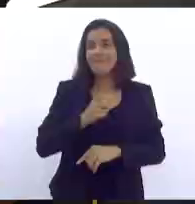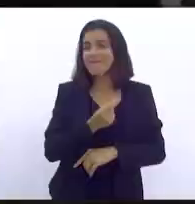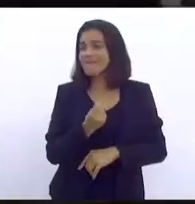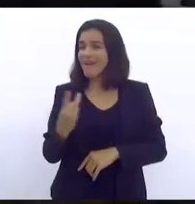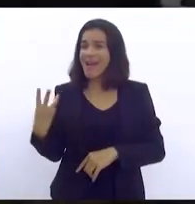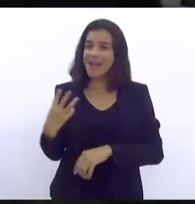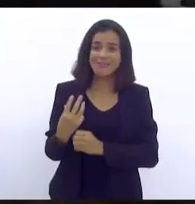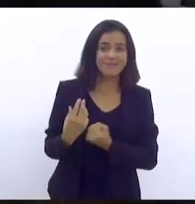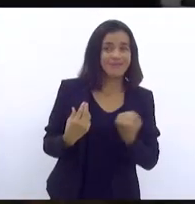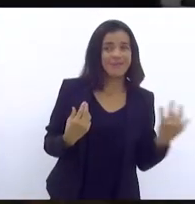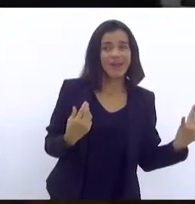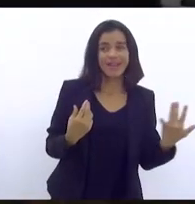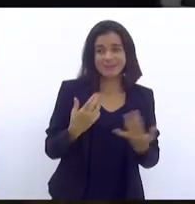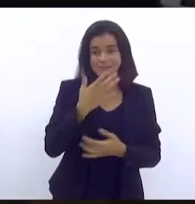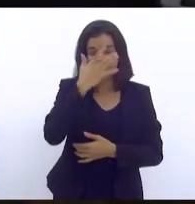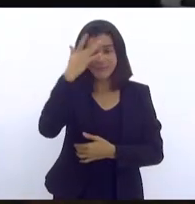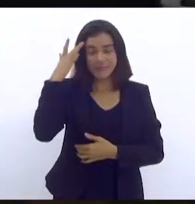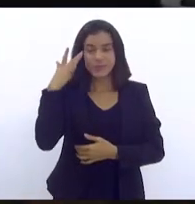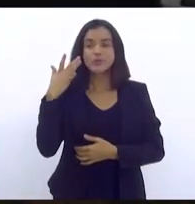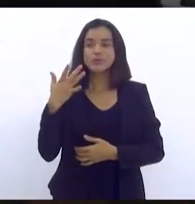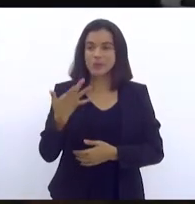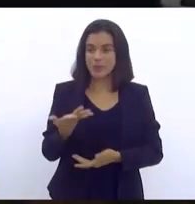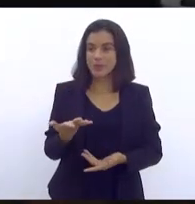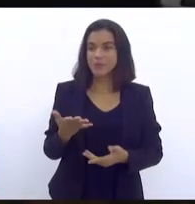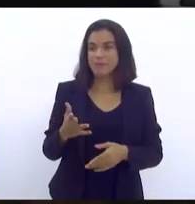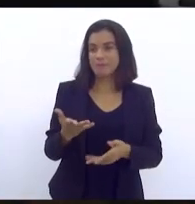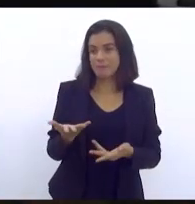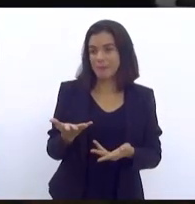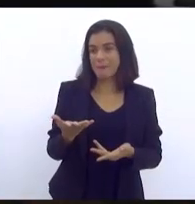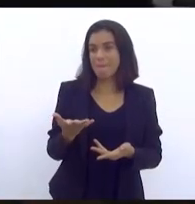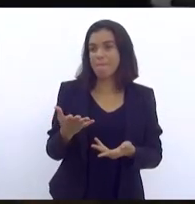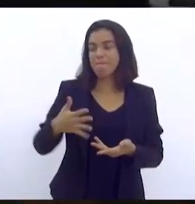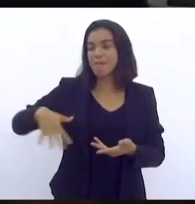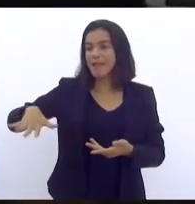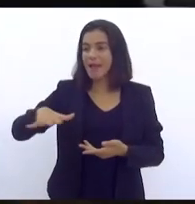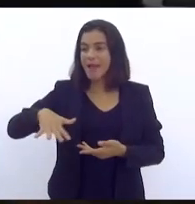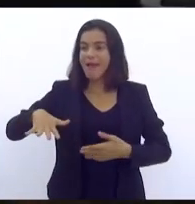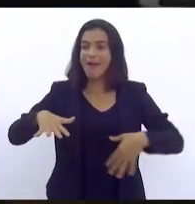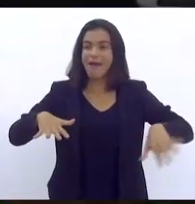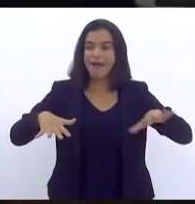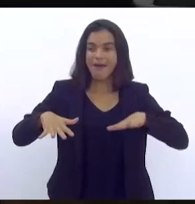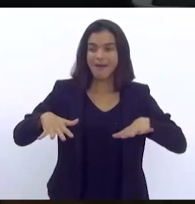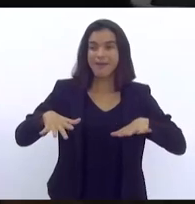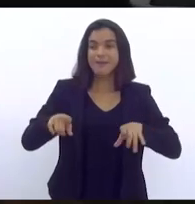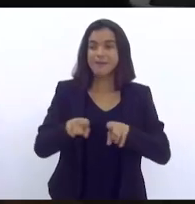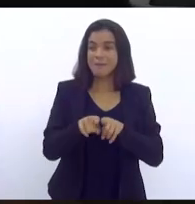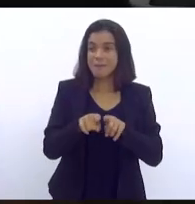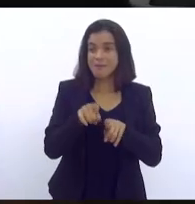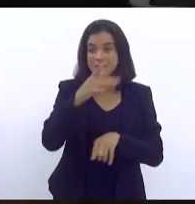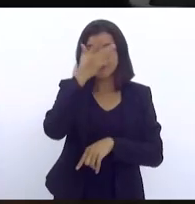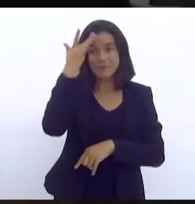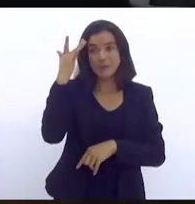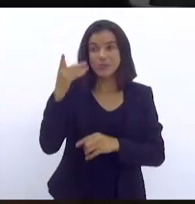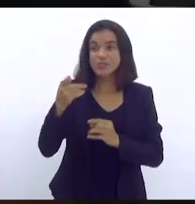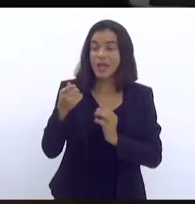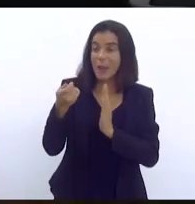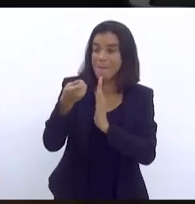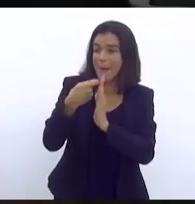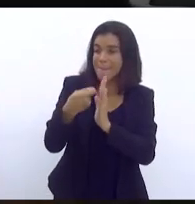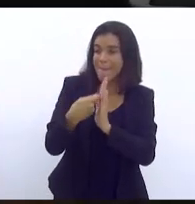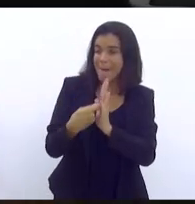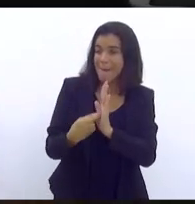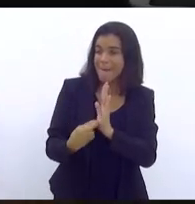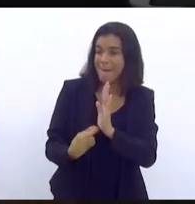aqui na mesa e outras falas inscritas Por parte dos territórios tenho pessoas inclusive demandando inscrição aqui na mesa e a